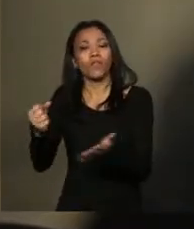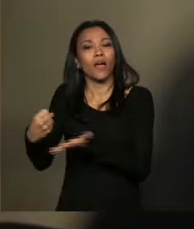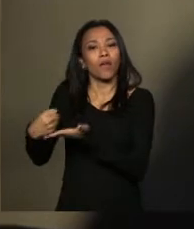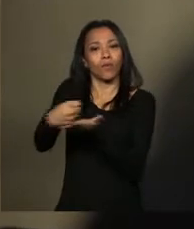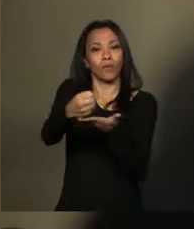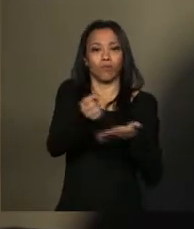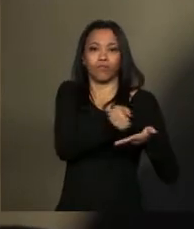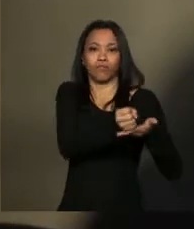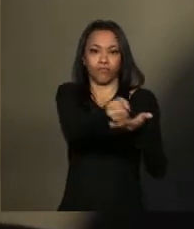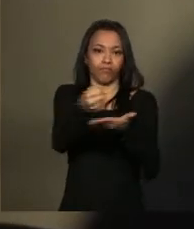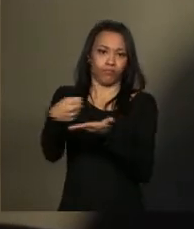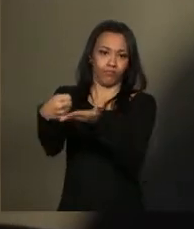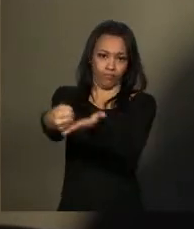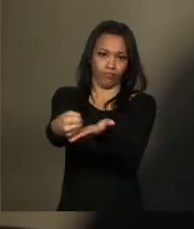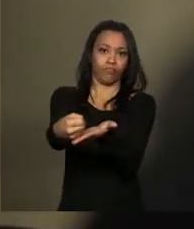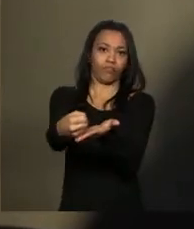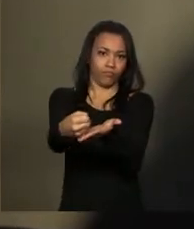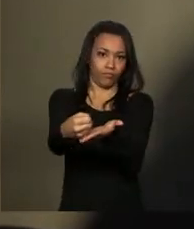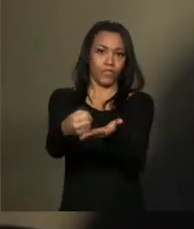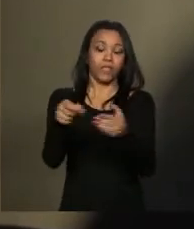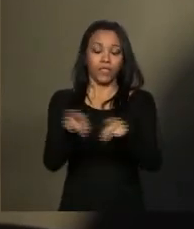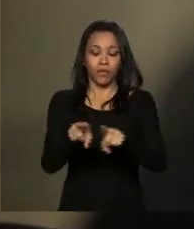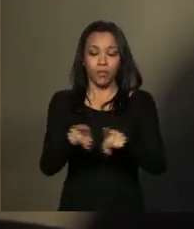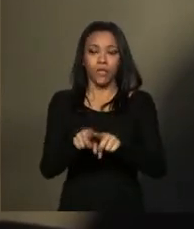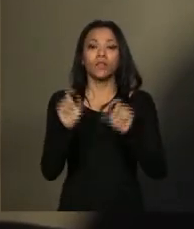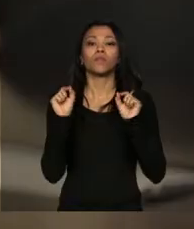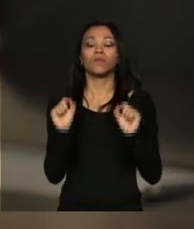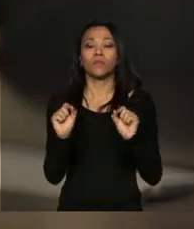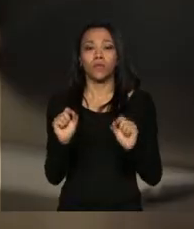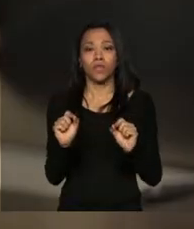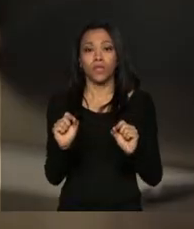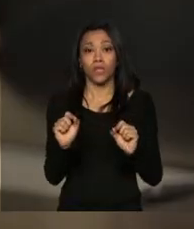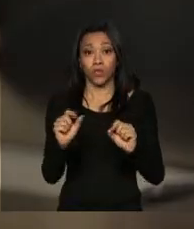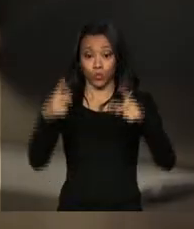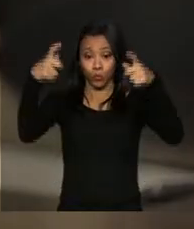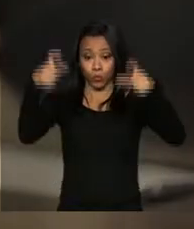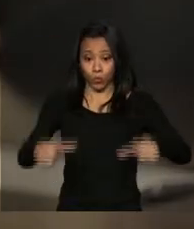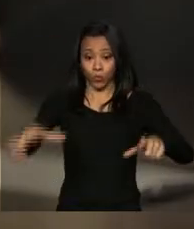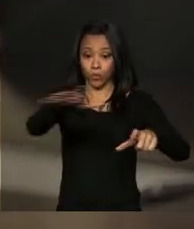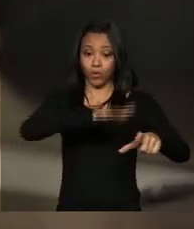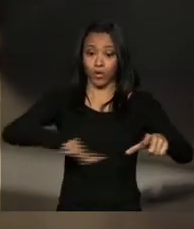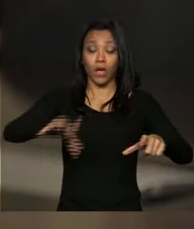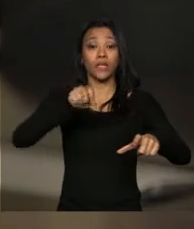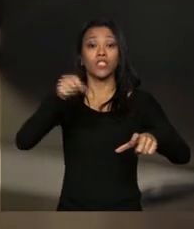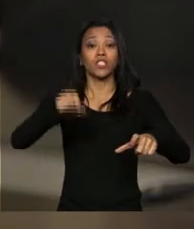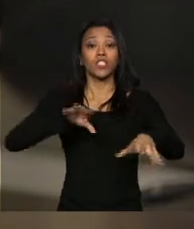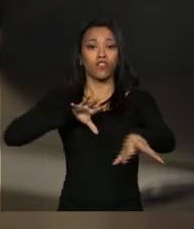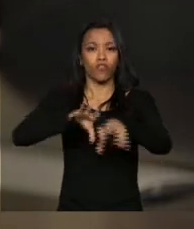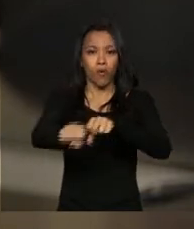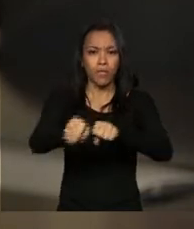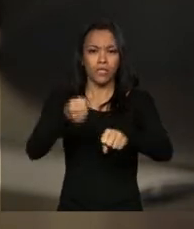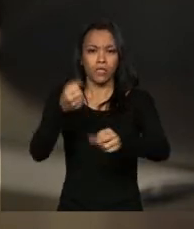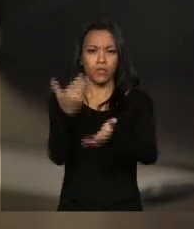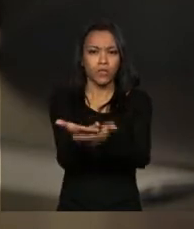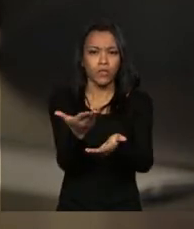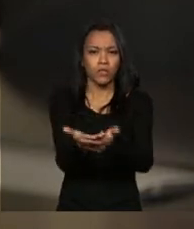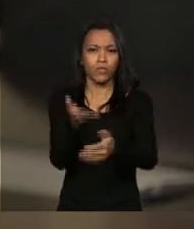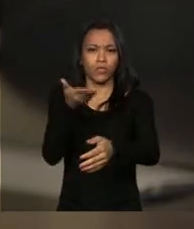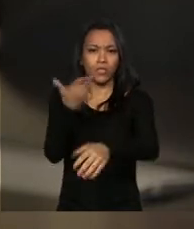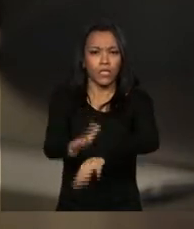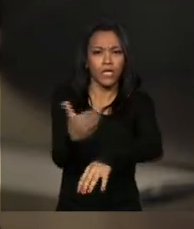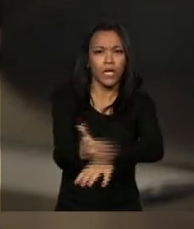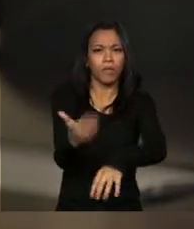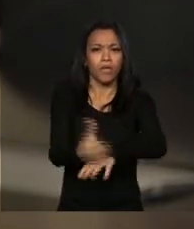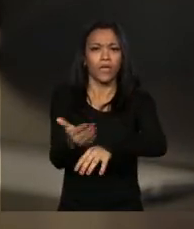COT, como também dos centros de formação de treinamento que a gente vai criar também nos